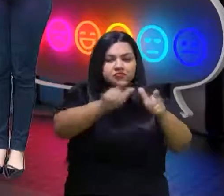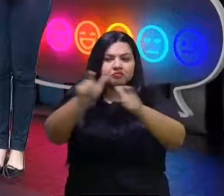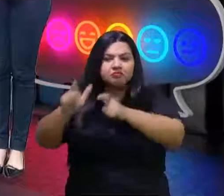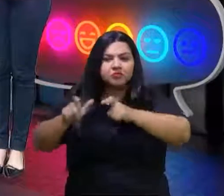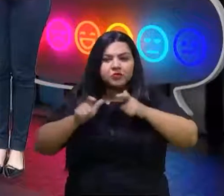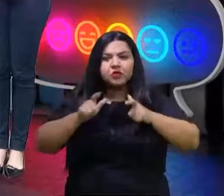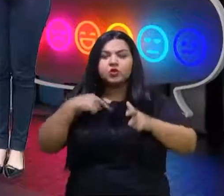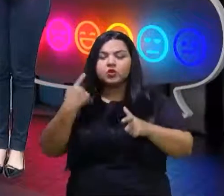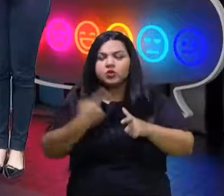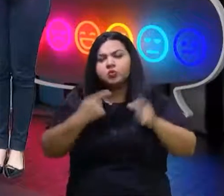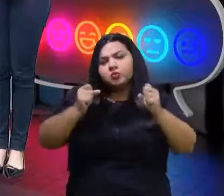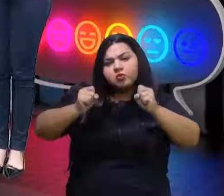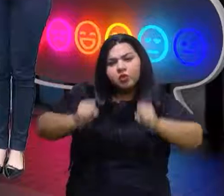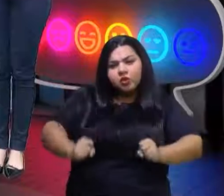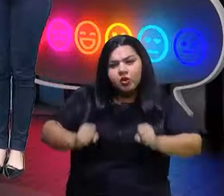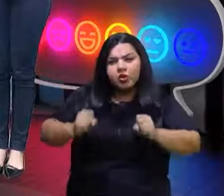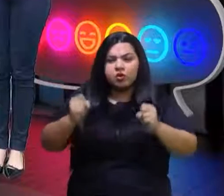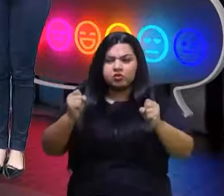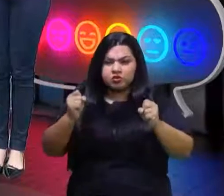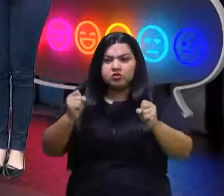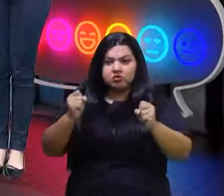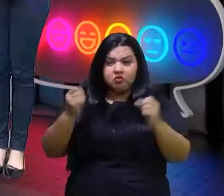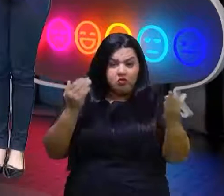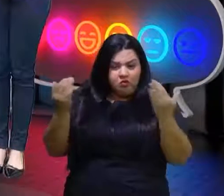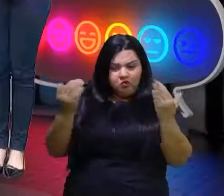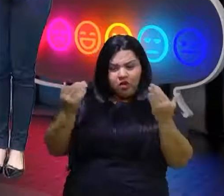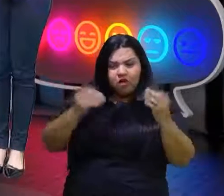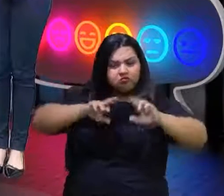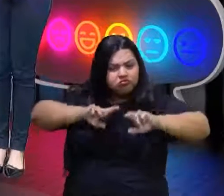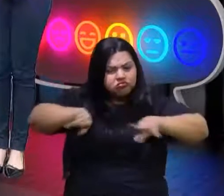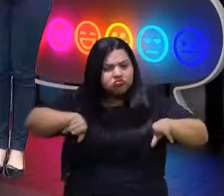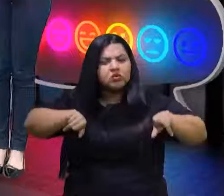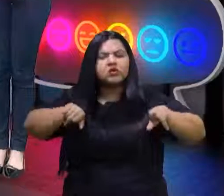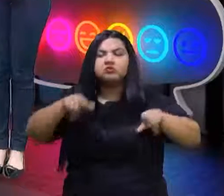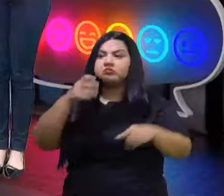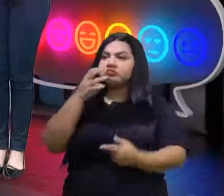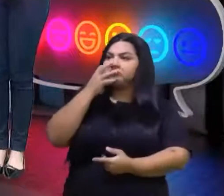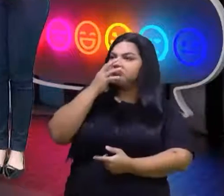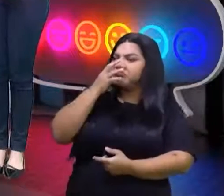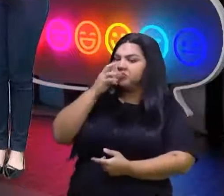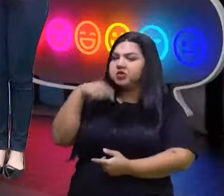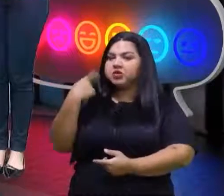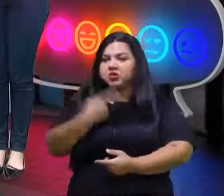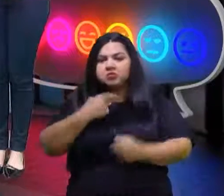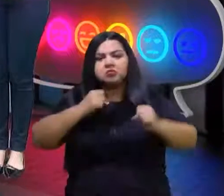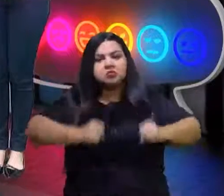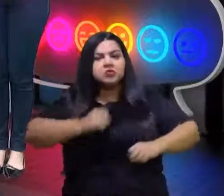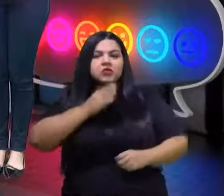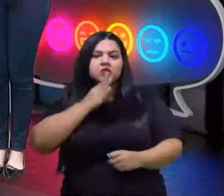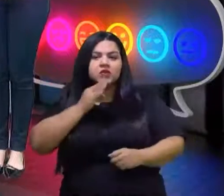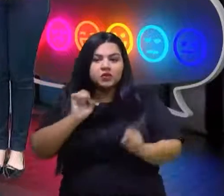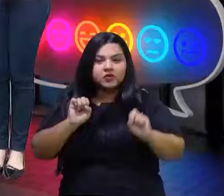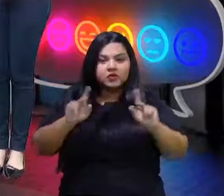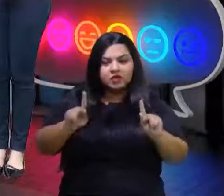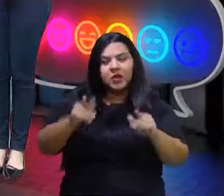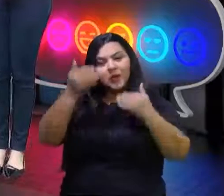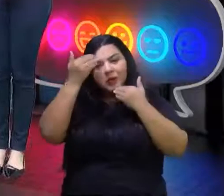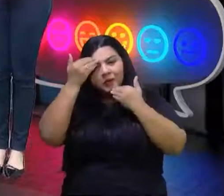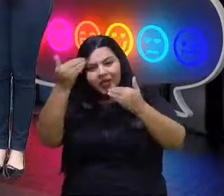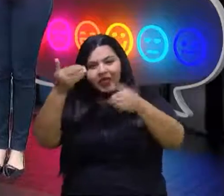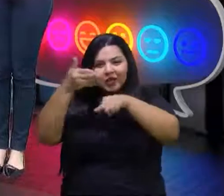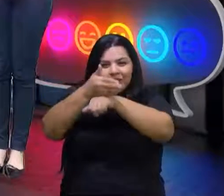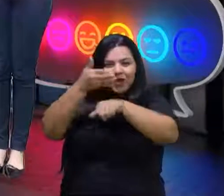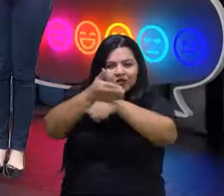lugares onde a gente pode encontrar algo que são bem diferentes, bem impressionantes da gente poder conhecer, tá bom? Obrigada aí